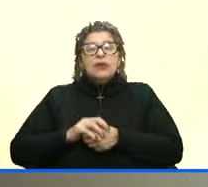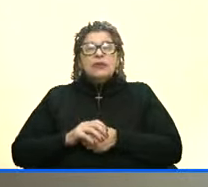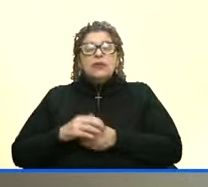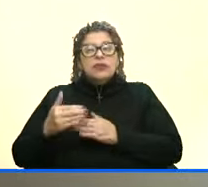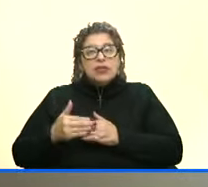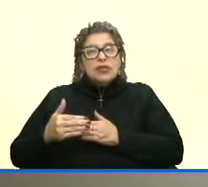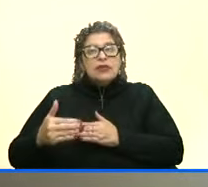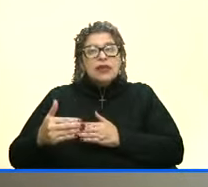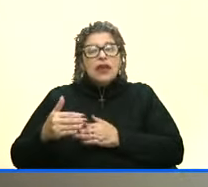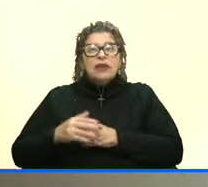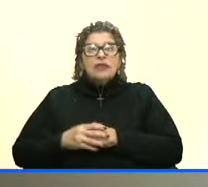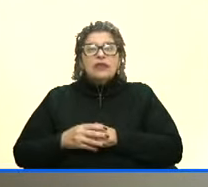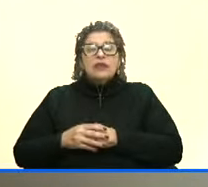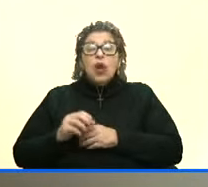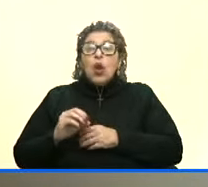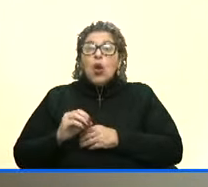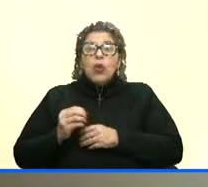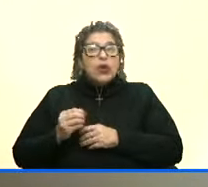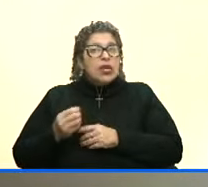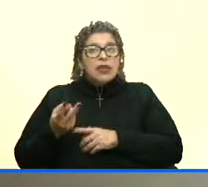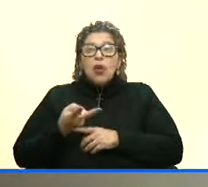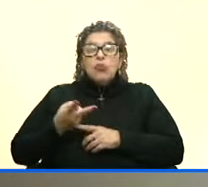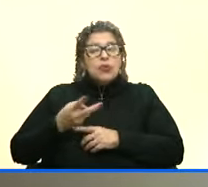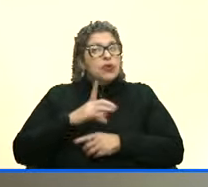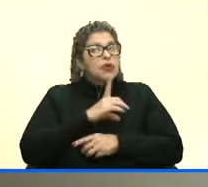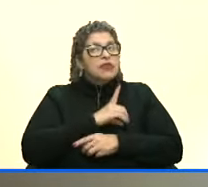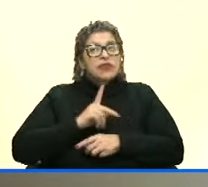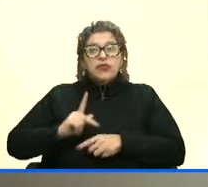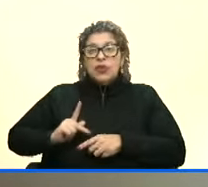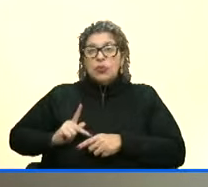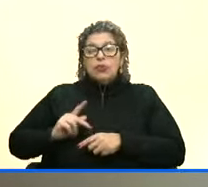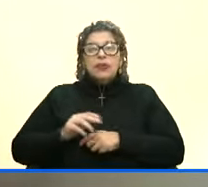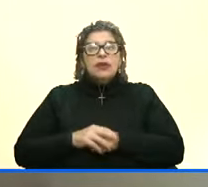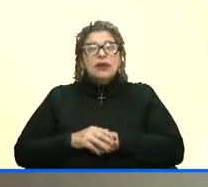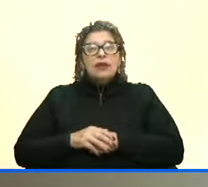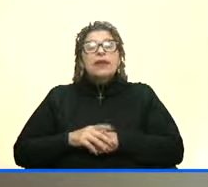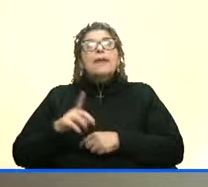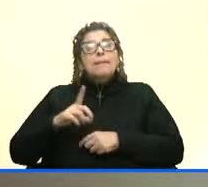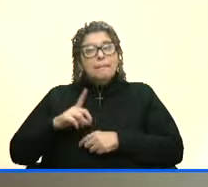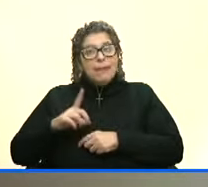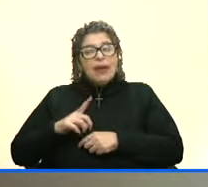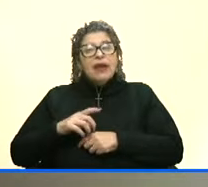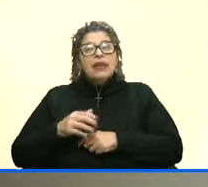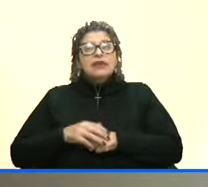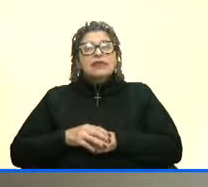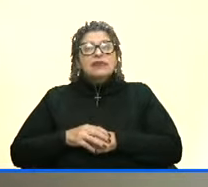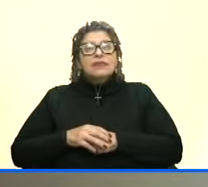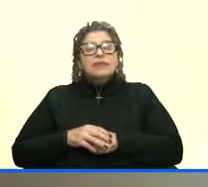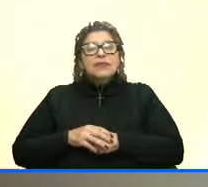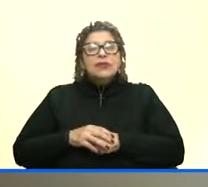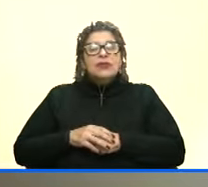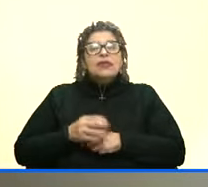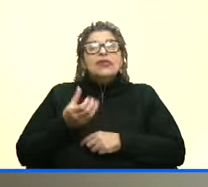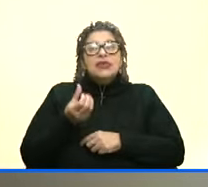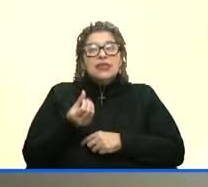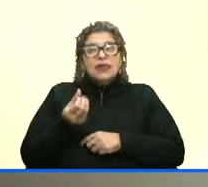iniciais, ou seja, aquela pessoa que não procurou ainda a Defensoria Pública, mas para vaga em creche, e